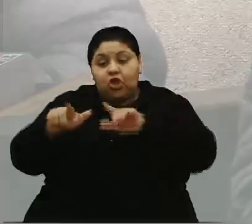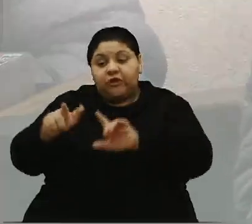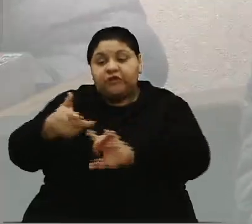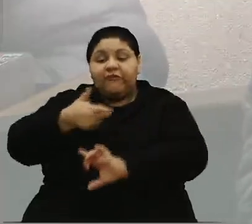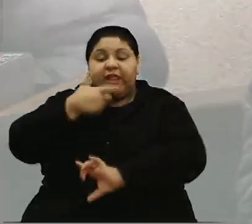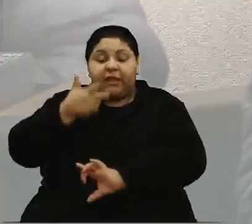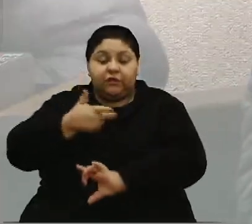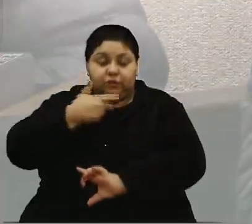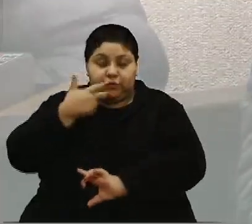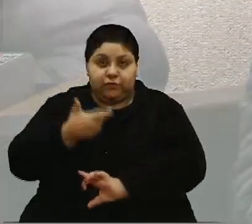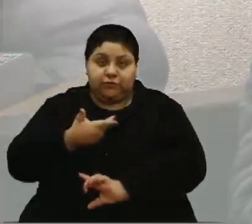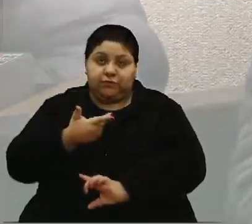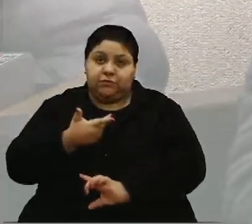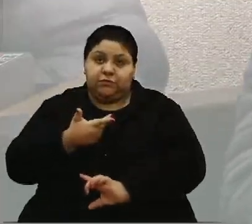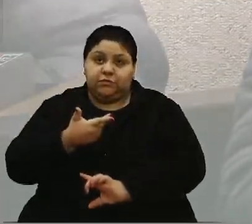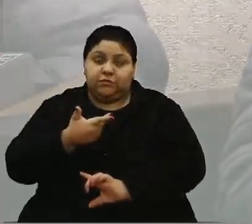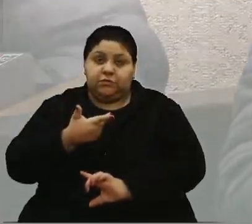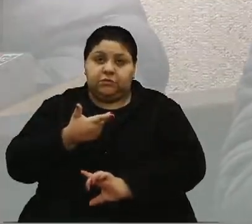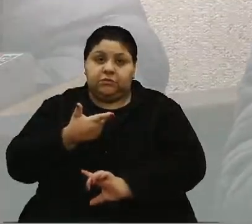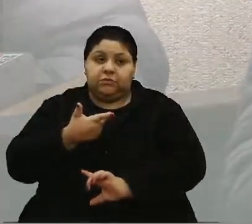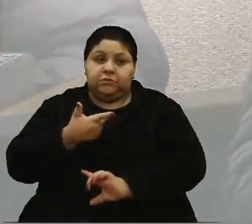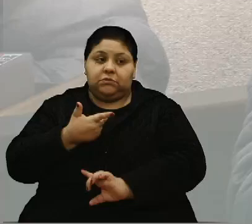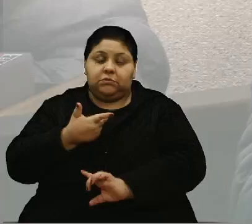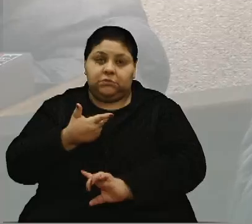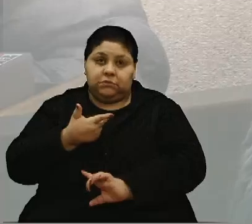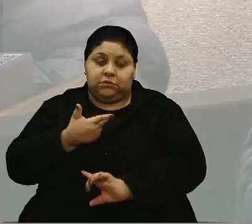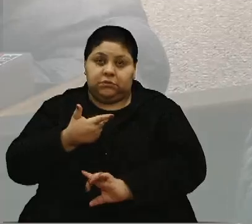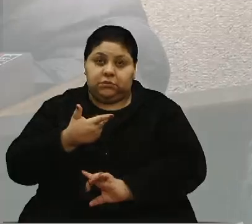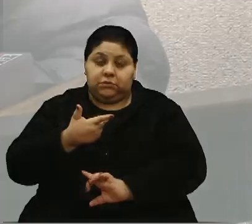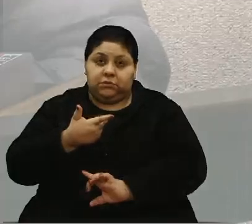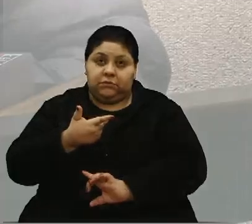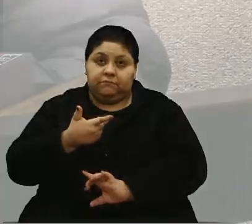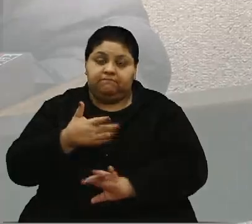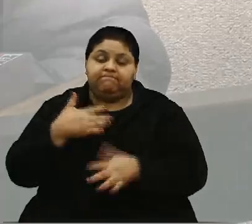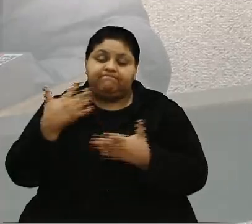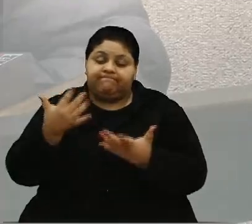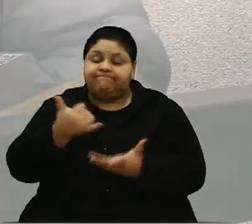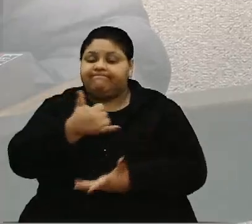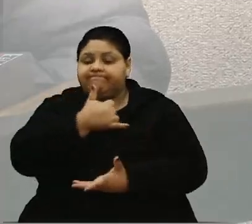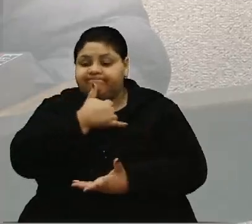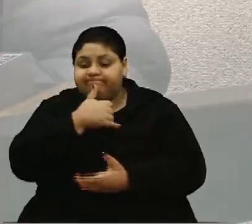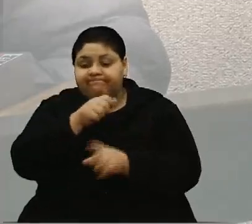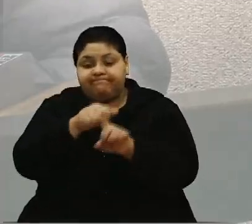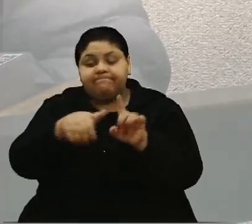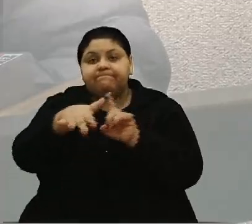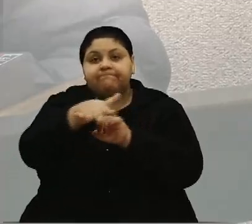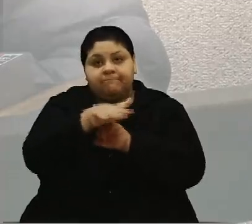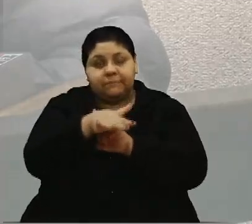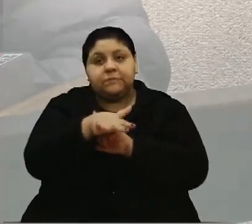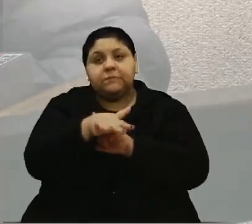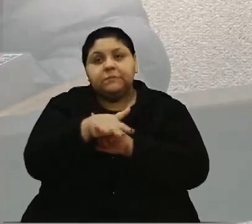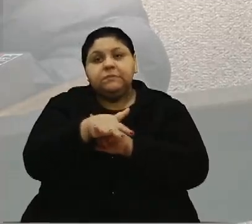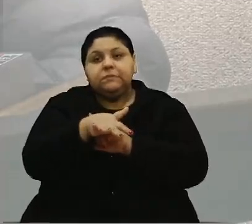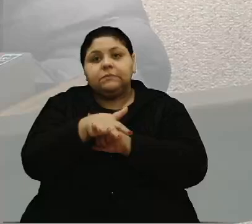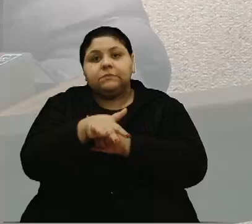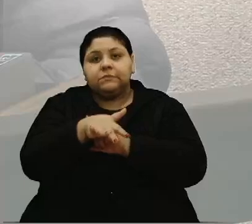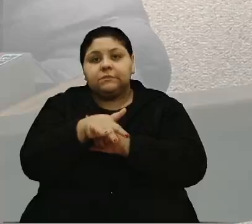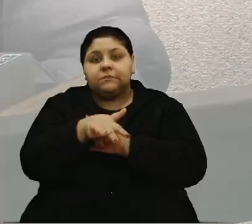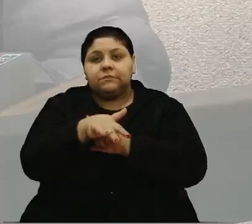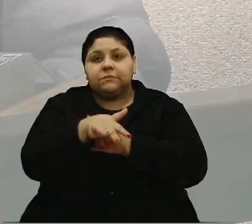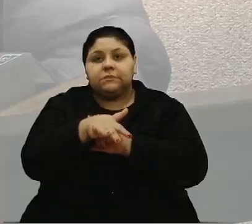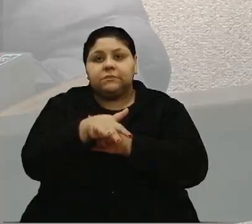falando de algo que, infelizmente, a sociedade